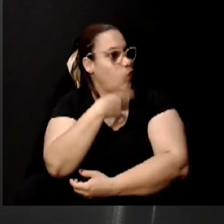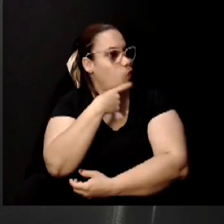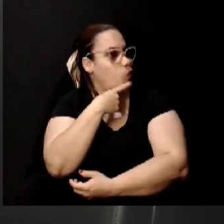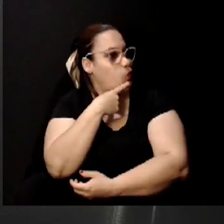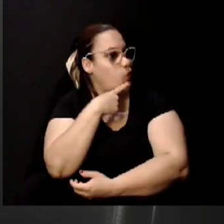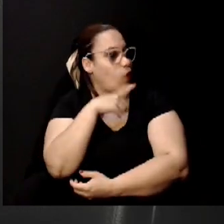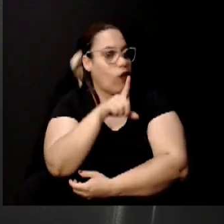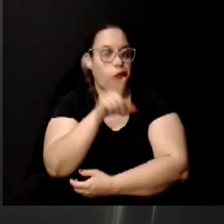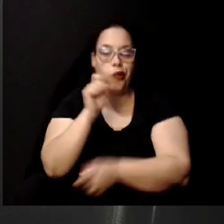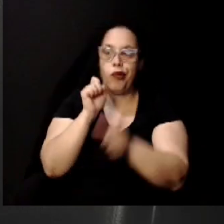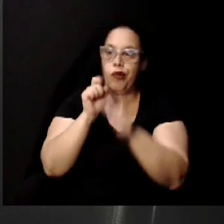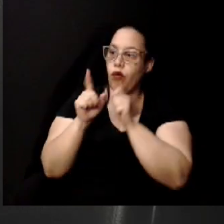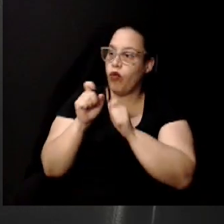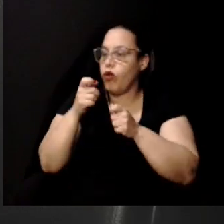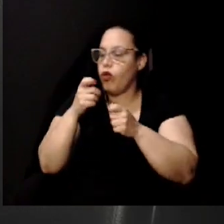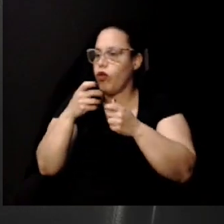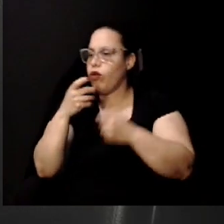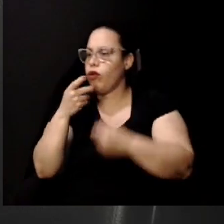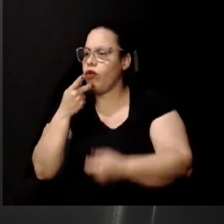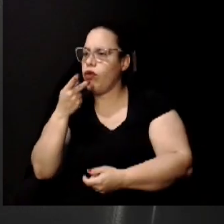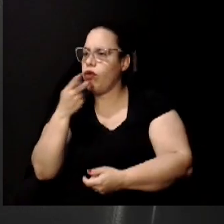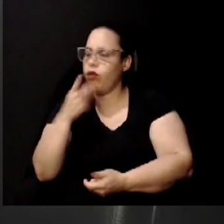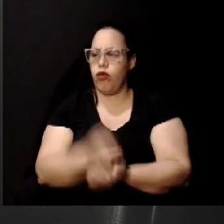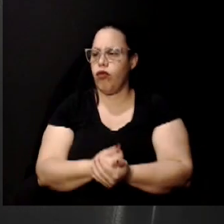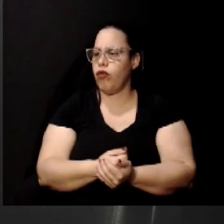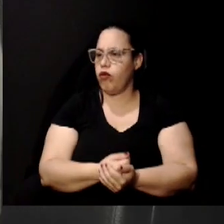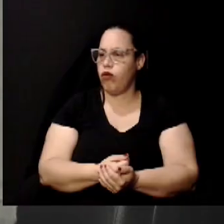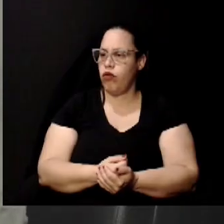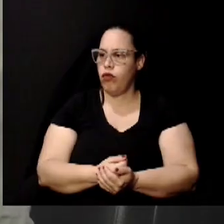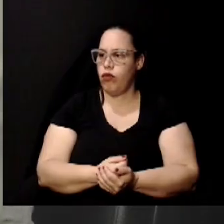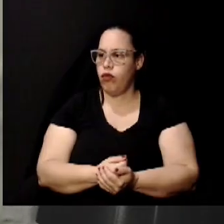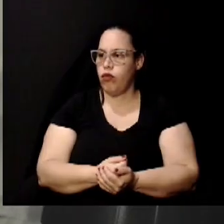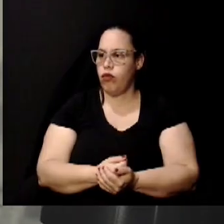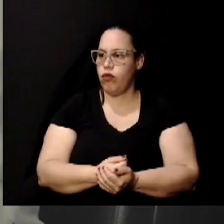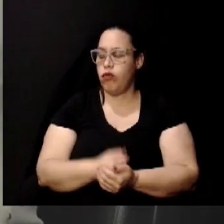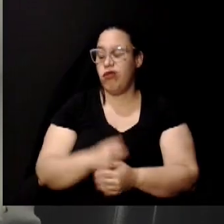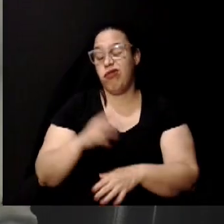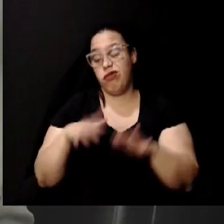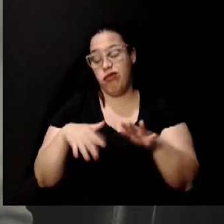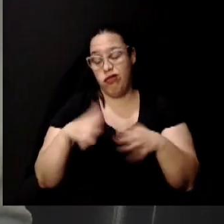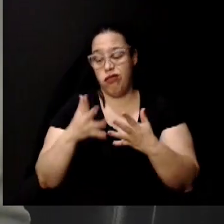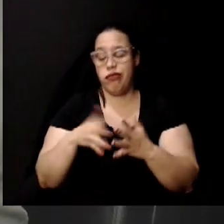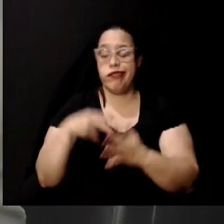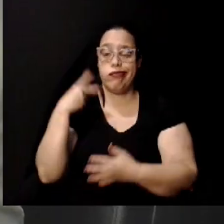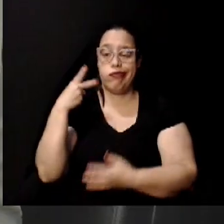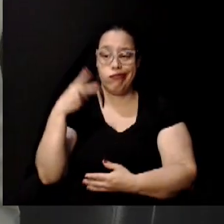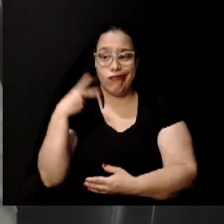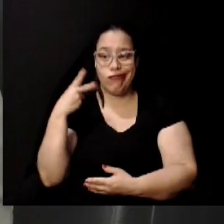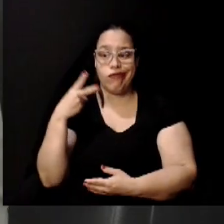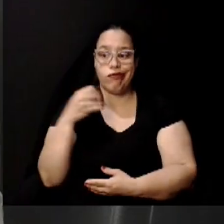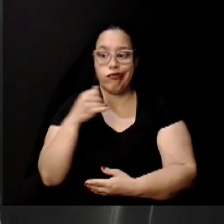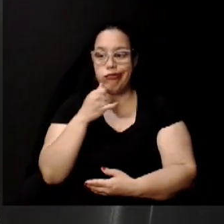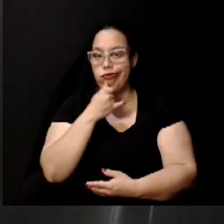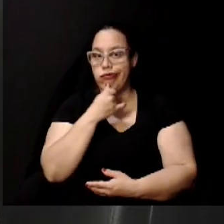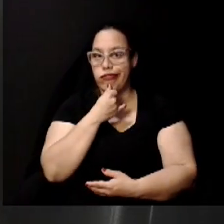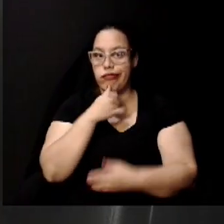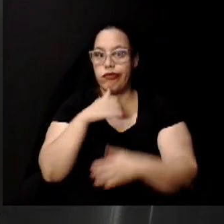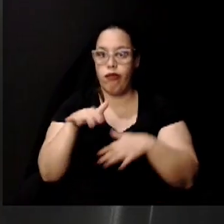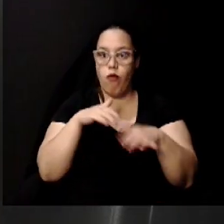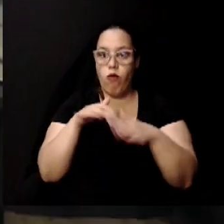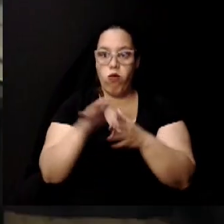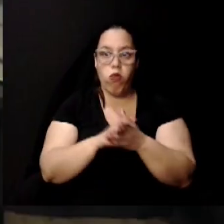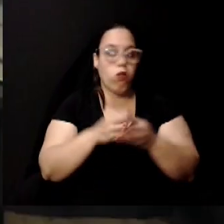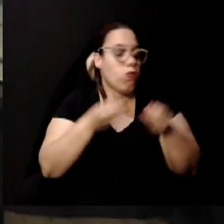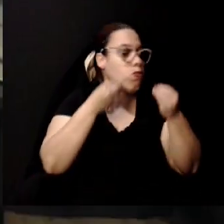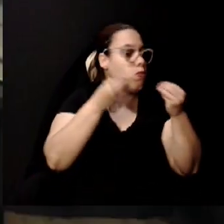ser crítica. Então, eu acho que está meio que por aí as políticas, infelizmente, no momento. E como que a